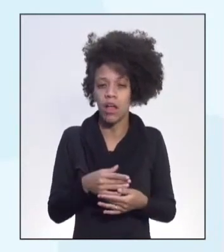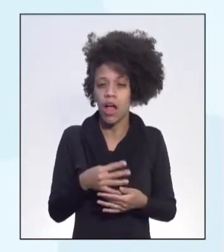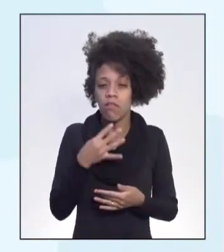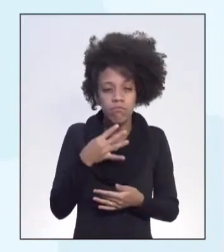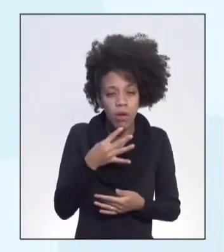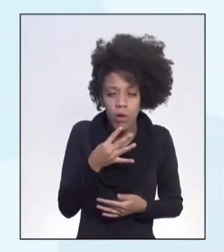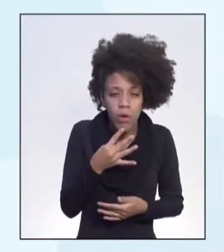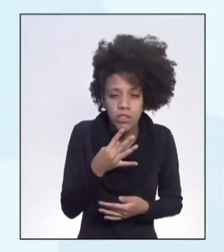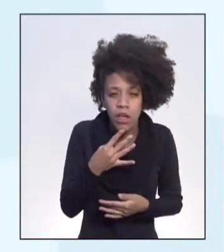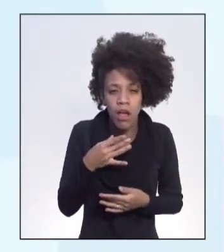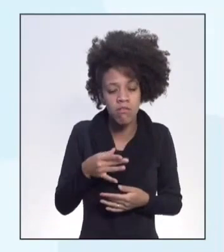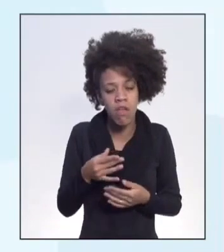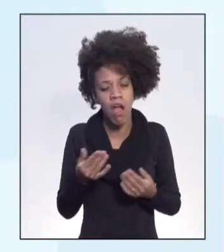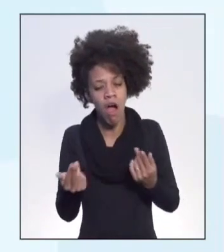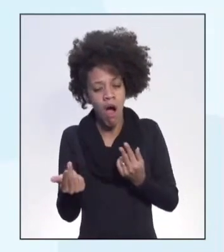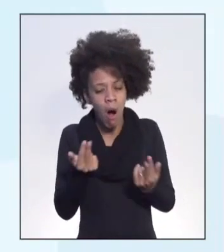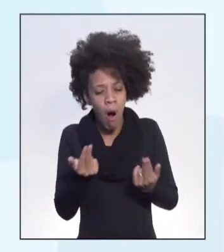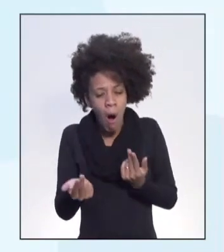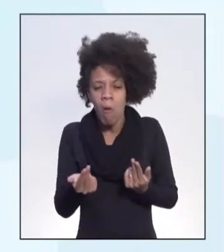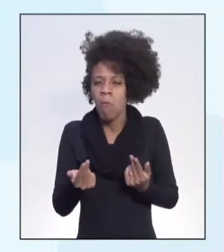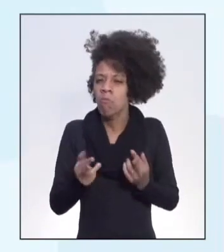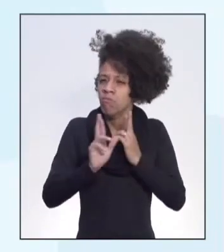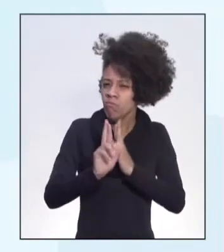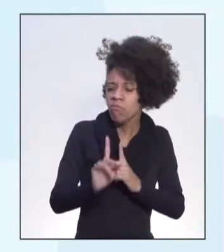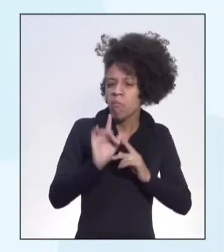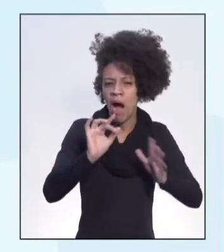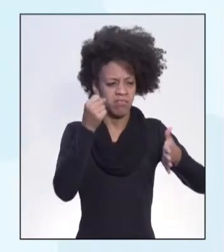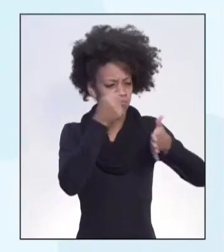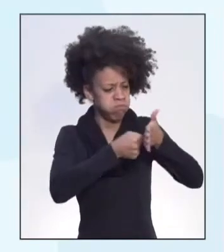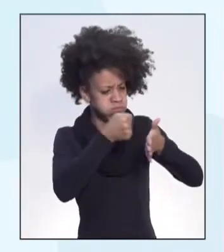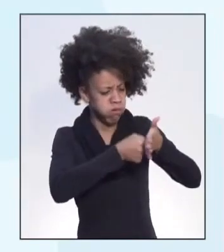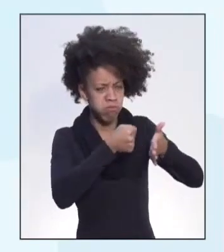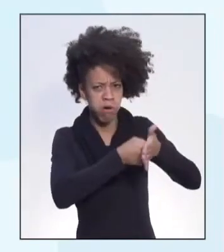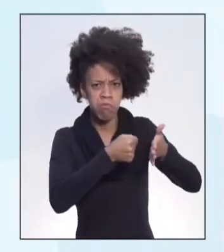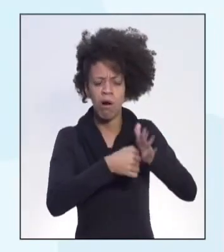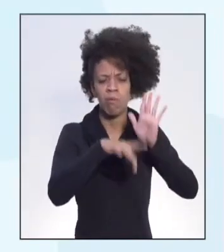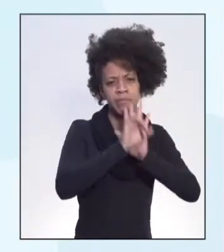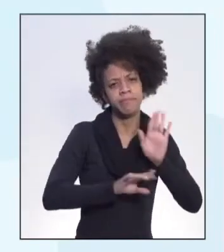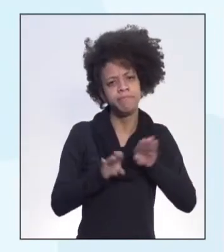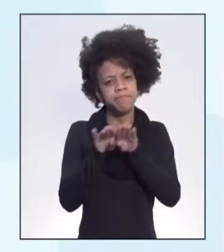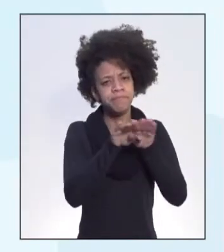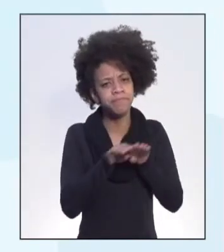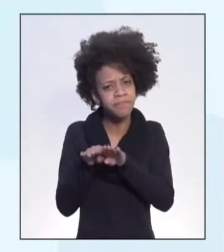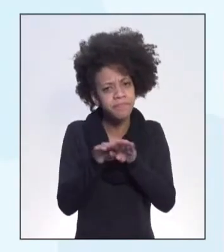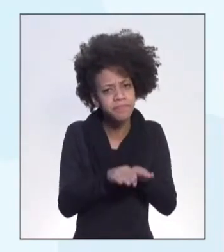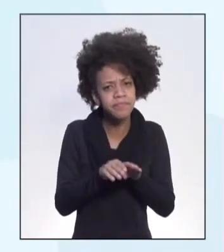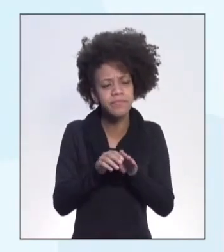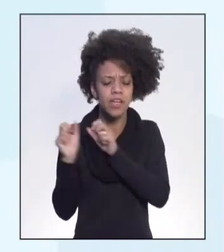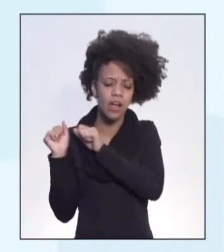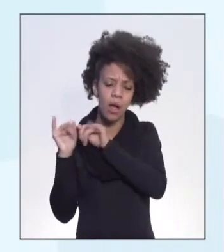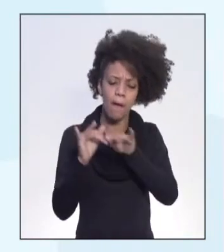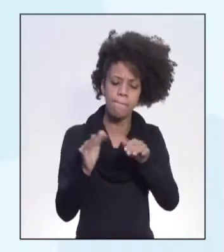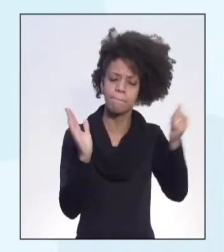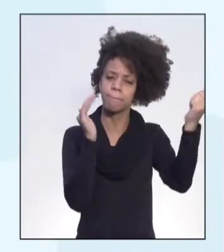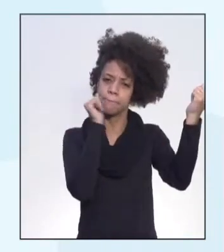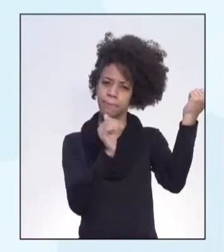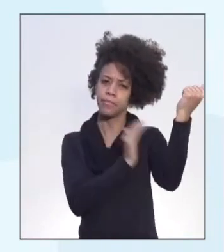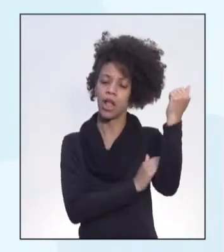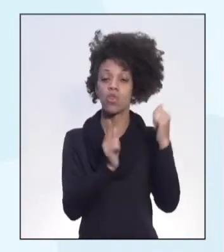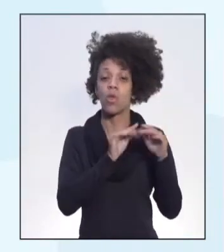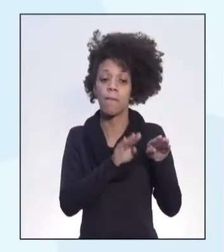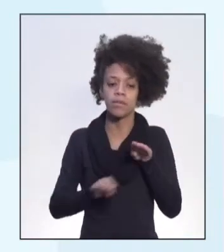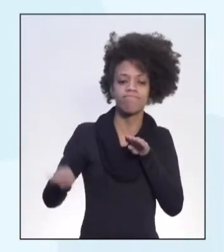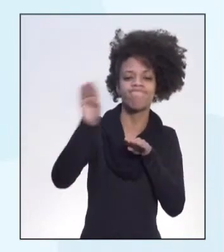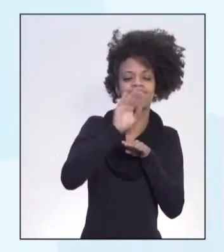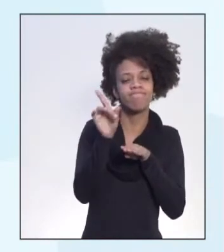que existem algumas diferenças, mas lutar por direitos iguais. A luta dos movimentos feministas não é por uma